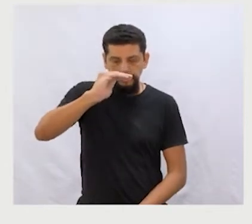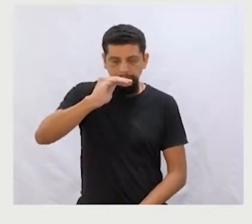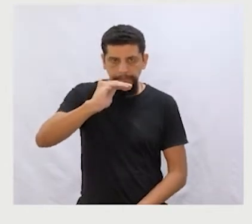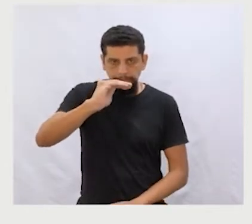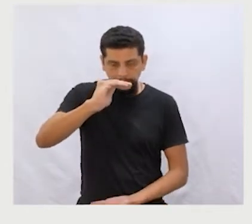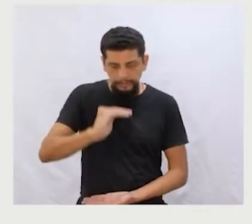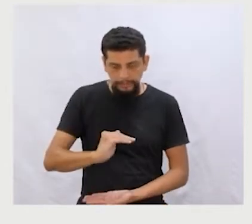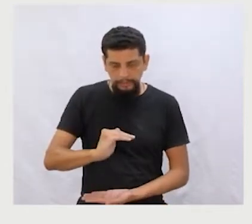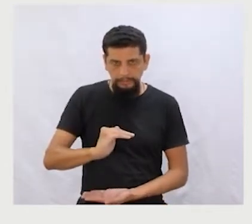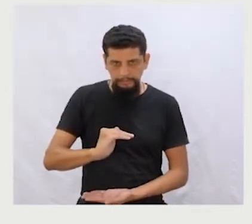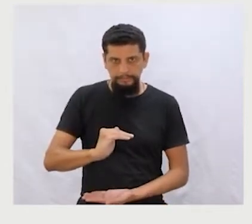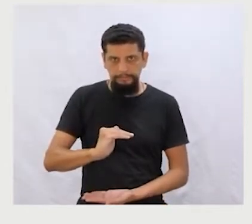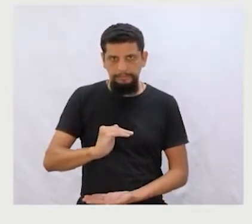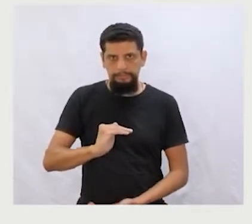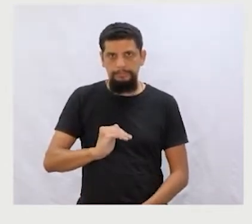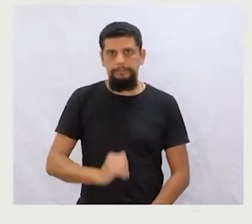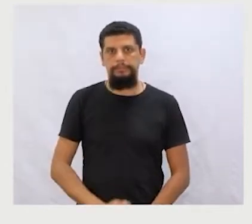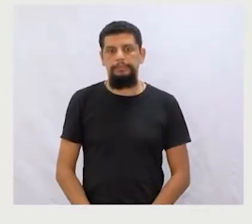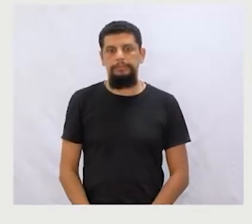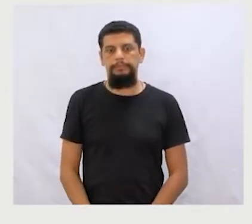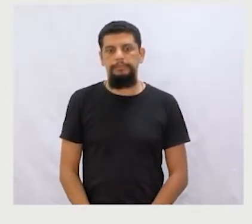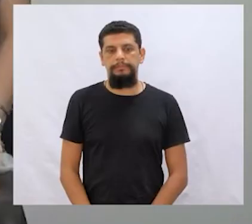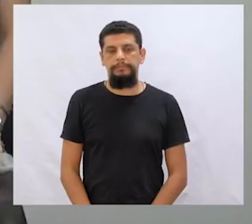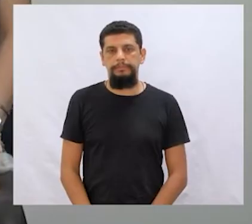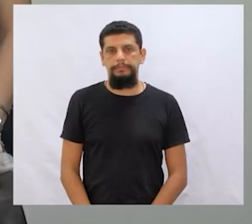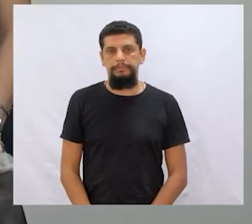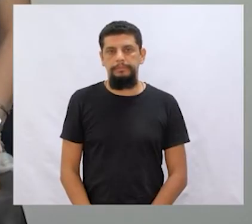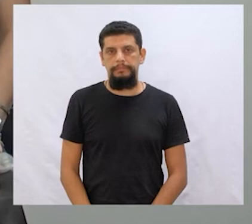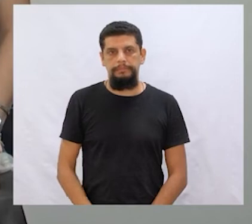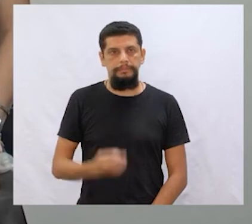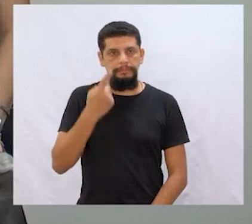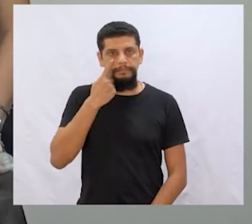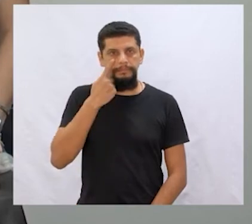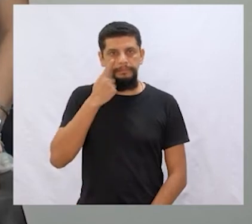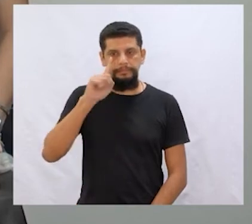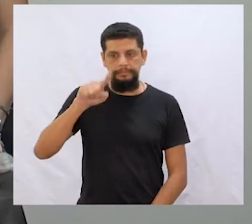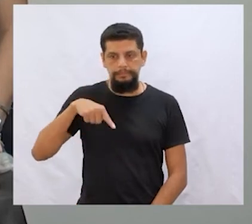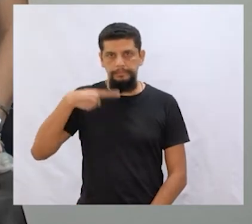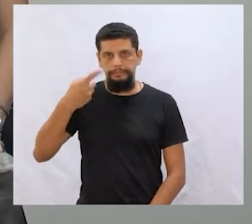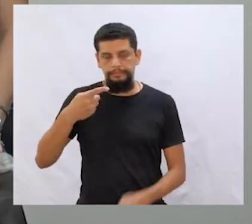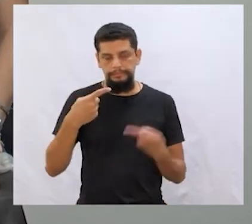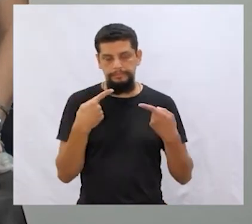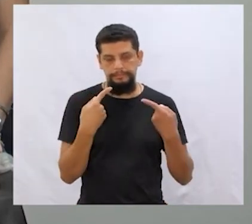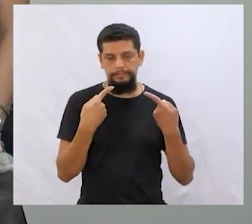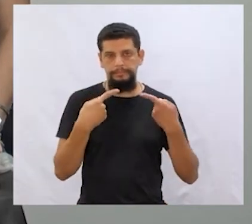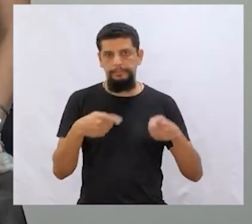A Lia é mais baixa, né? É a mais baixa. Próximo desafio.